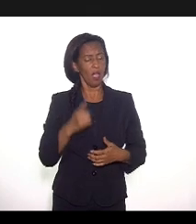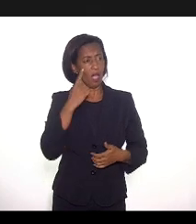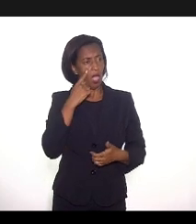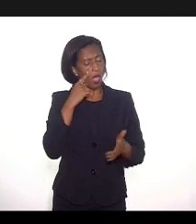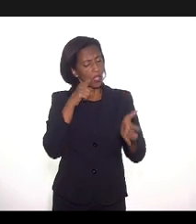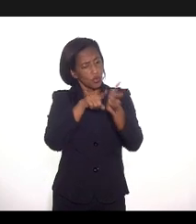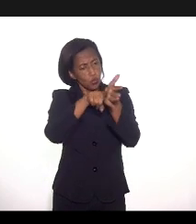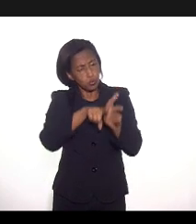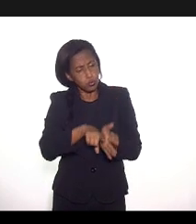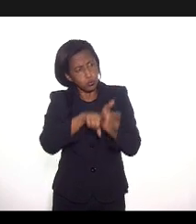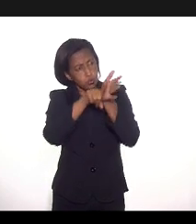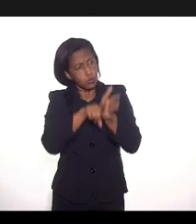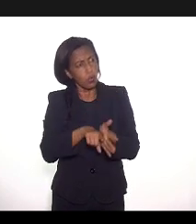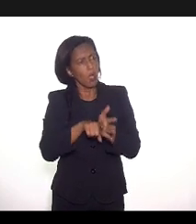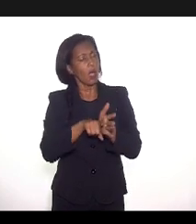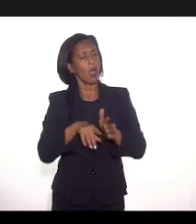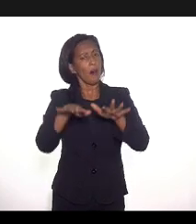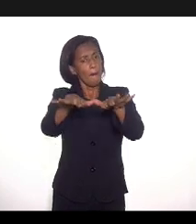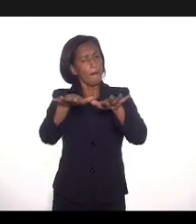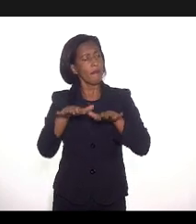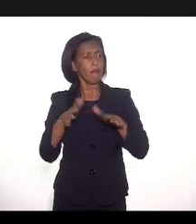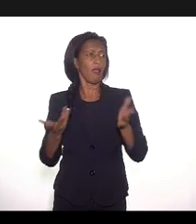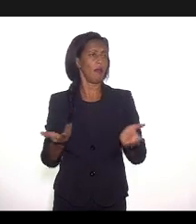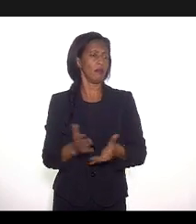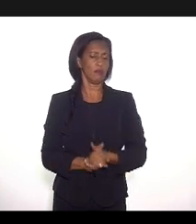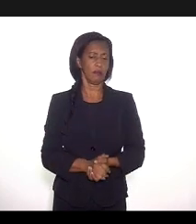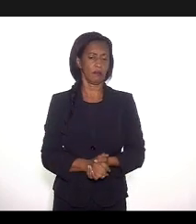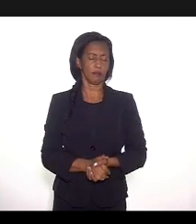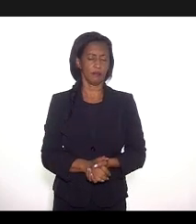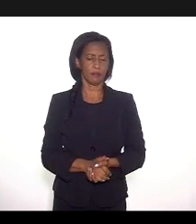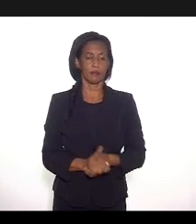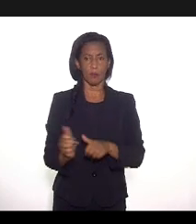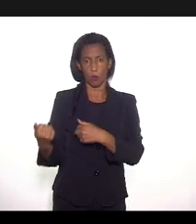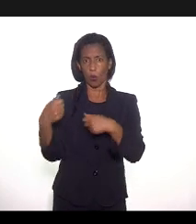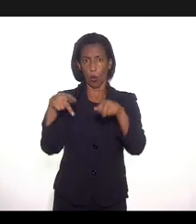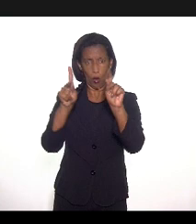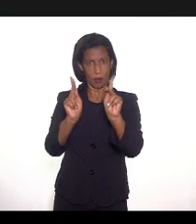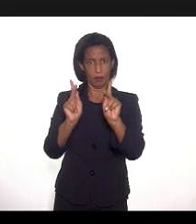de plenário. Tá bom. Ok.